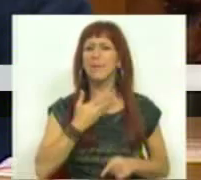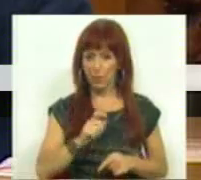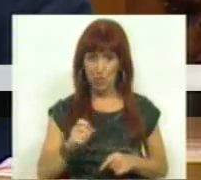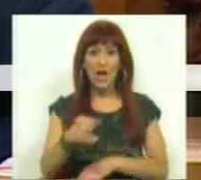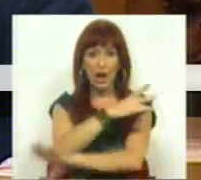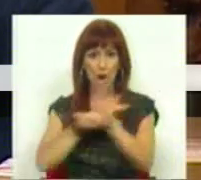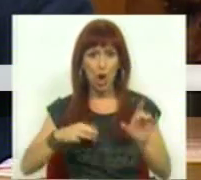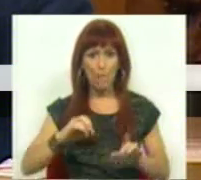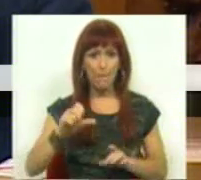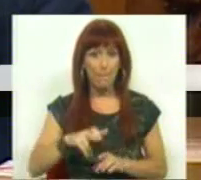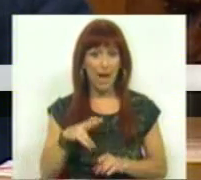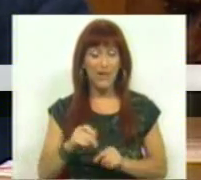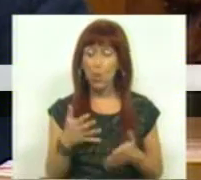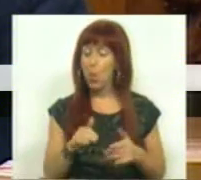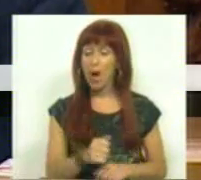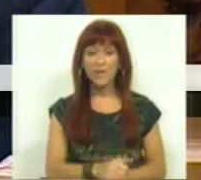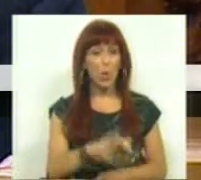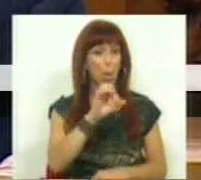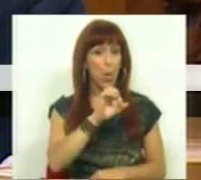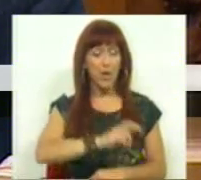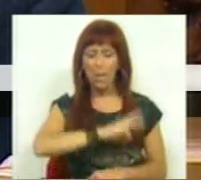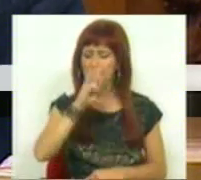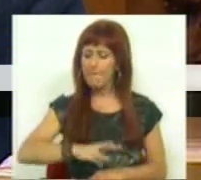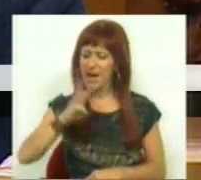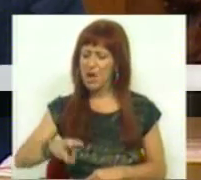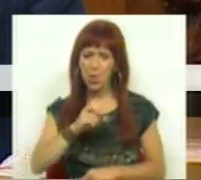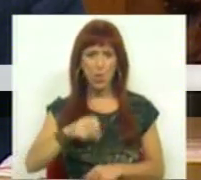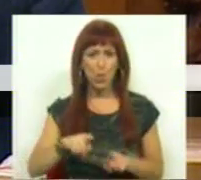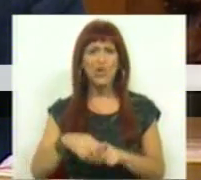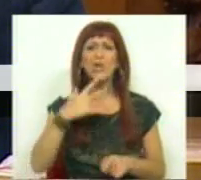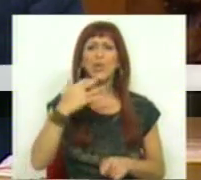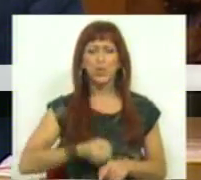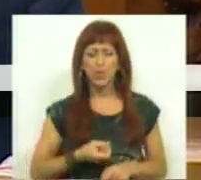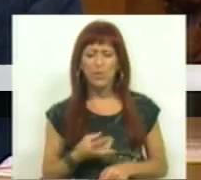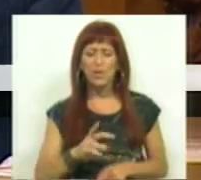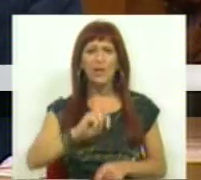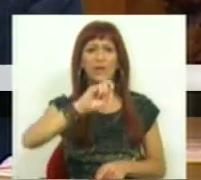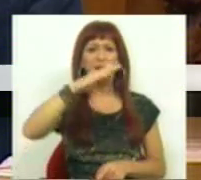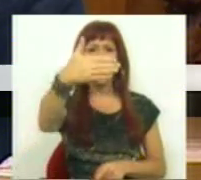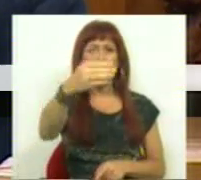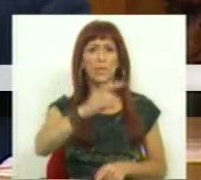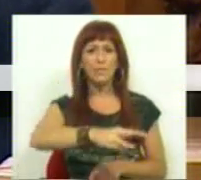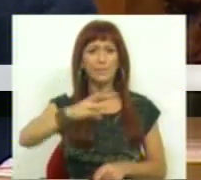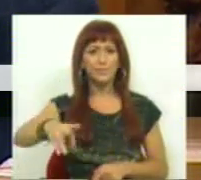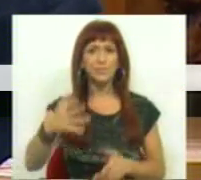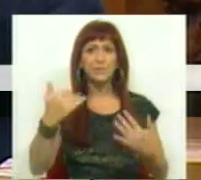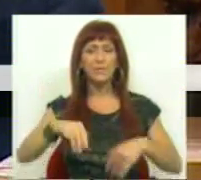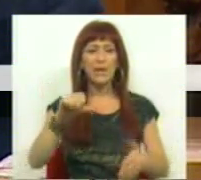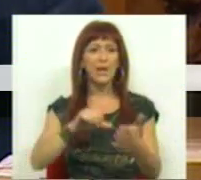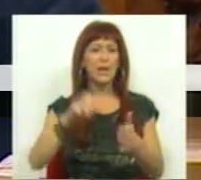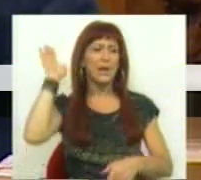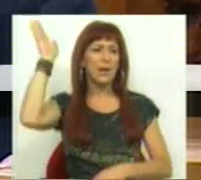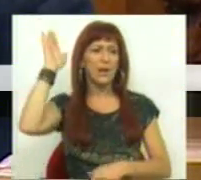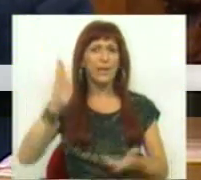do Europarque. São quase 8 milhões de euros de um total de 31 milhões. Mas o Centro de